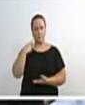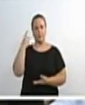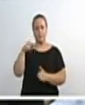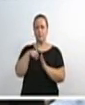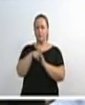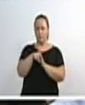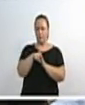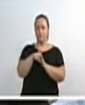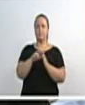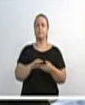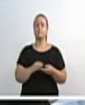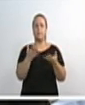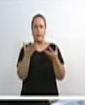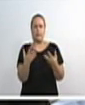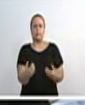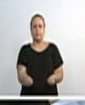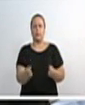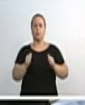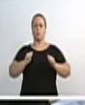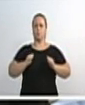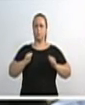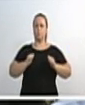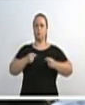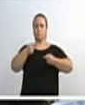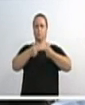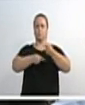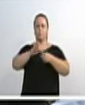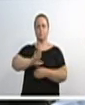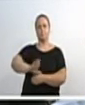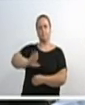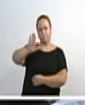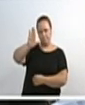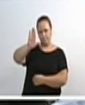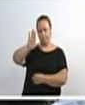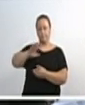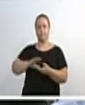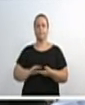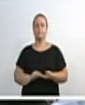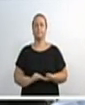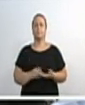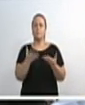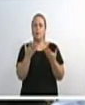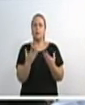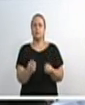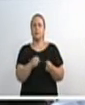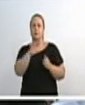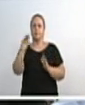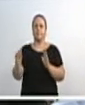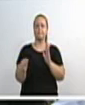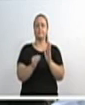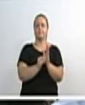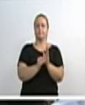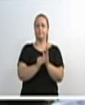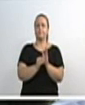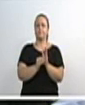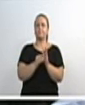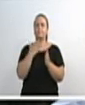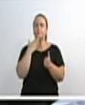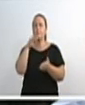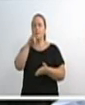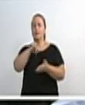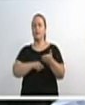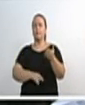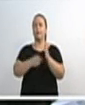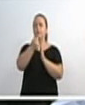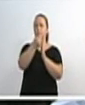vereadores, favoráveis permaneçam como estão, contrários se manifestem, favoráveis à inclusão dos requerimentos e